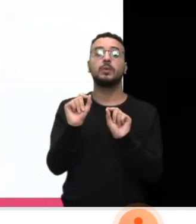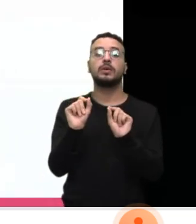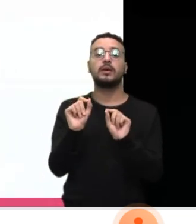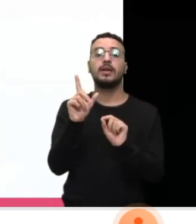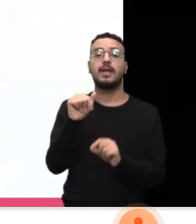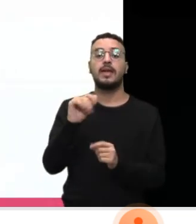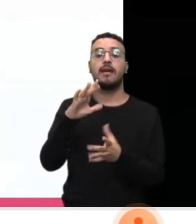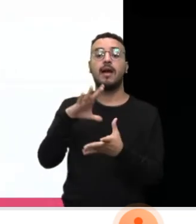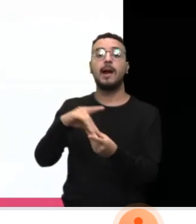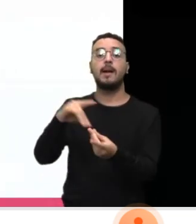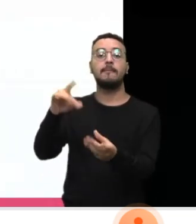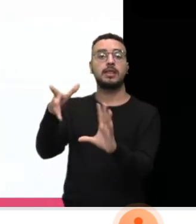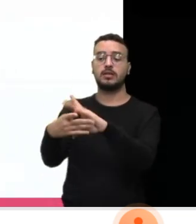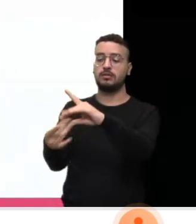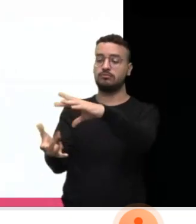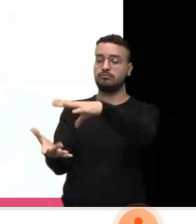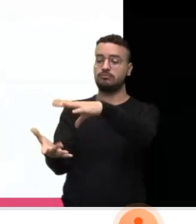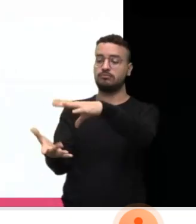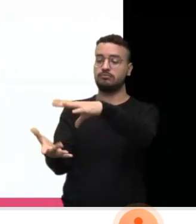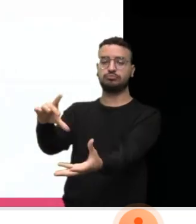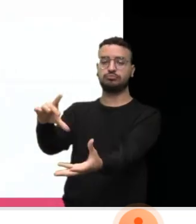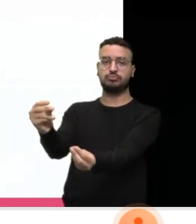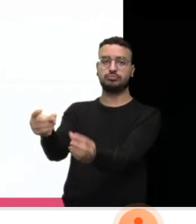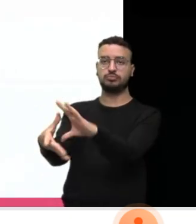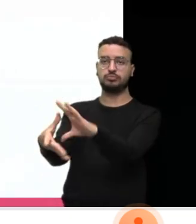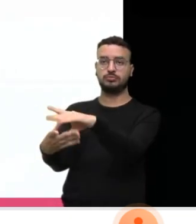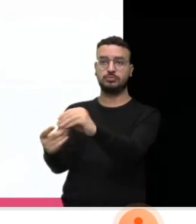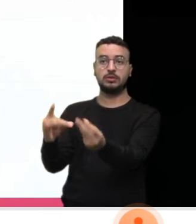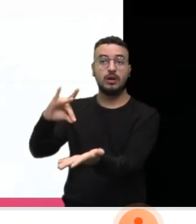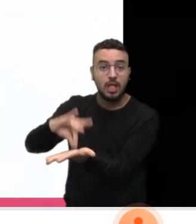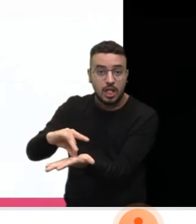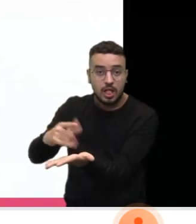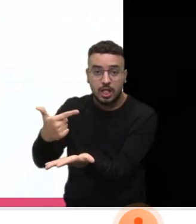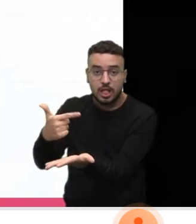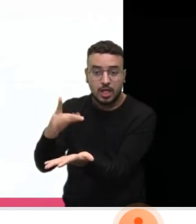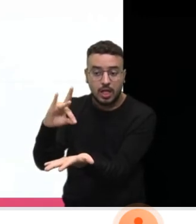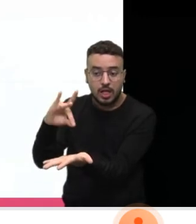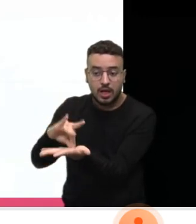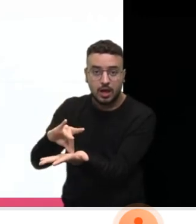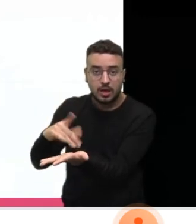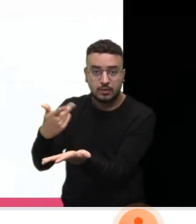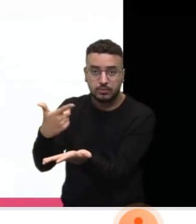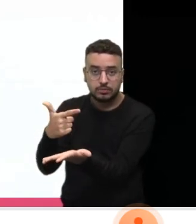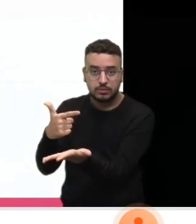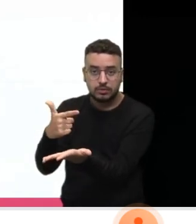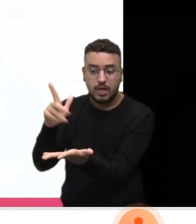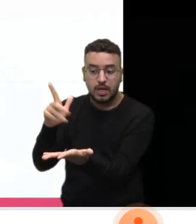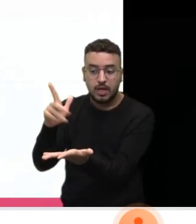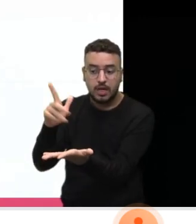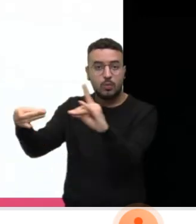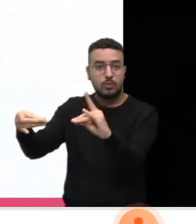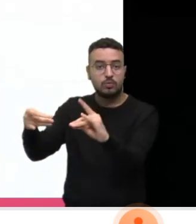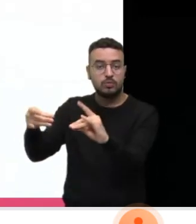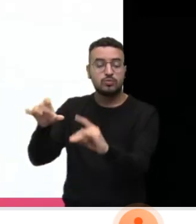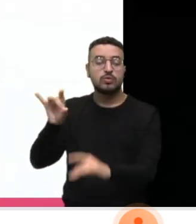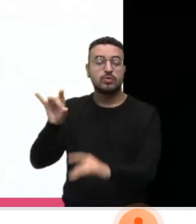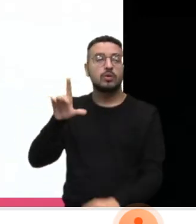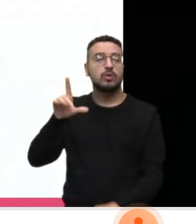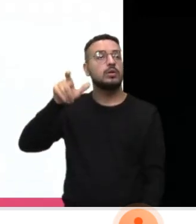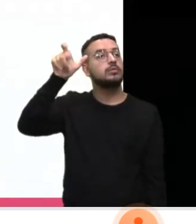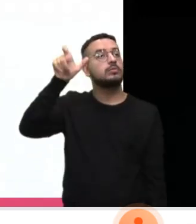arbitrário no espaço de sinalização que será associado ao mesmo, ou seja, ao pronome que eu